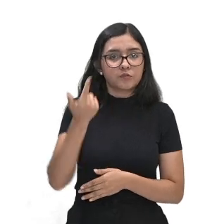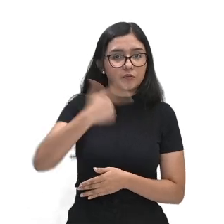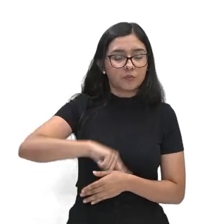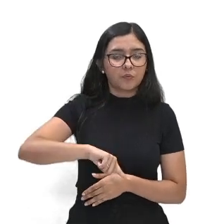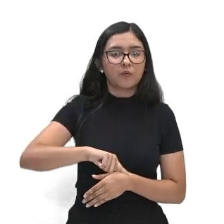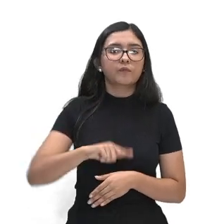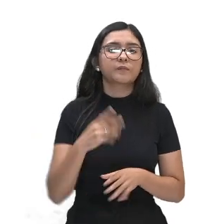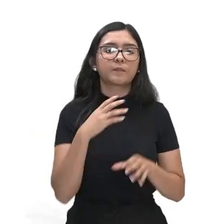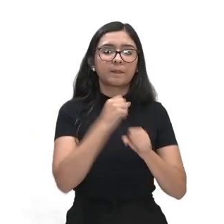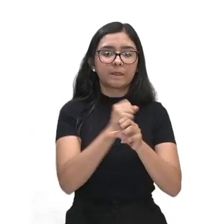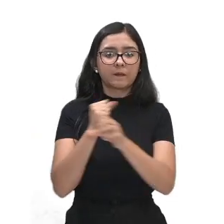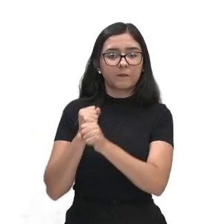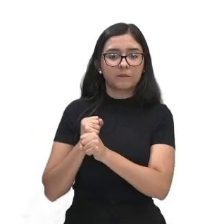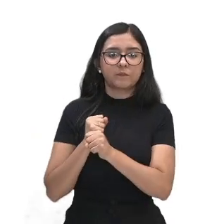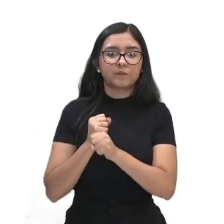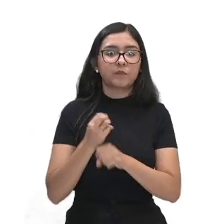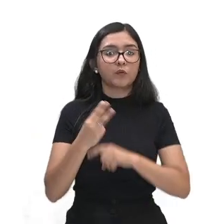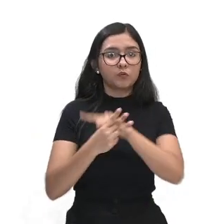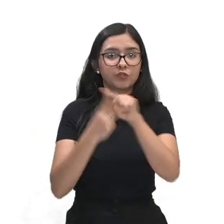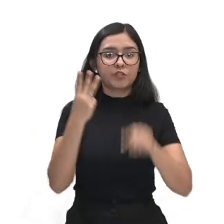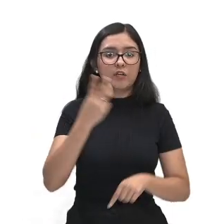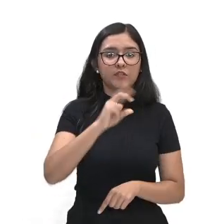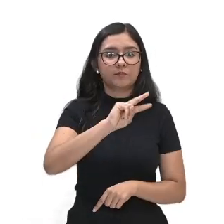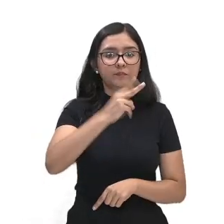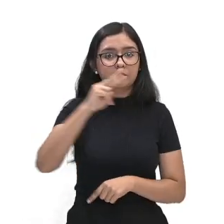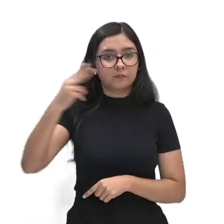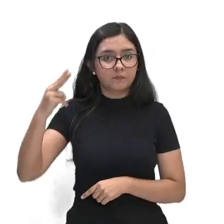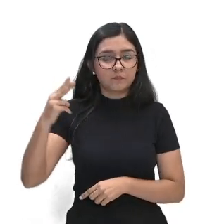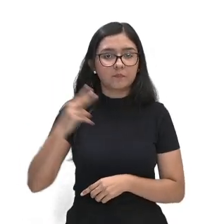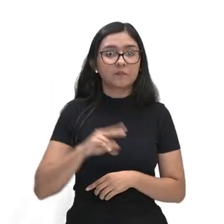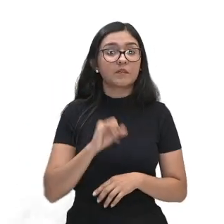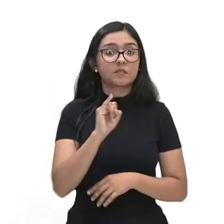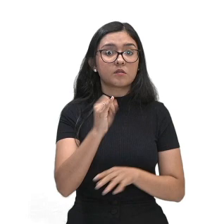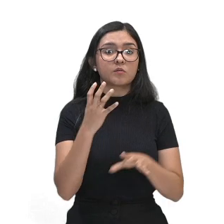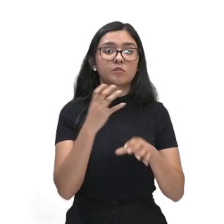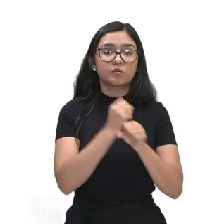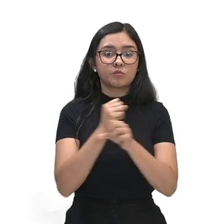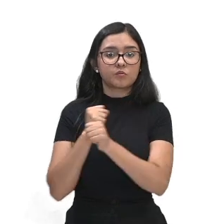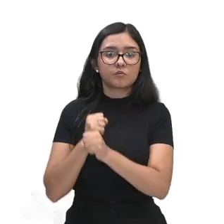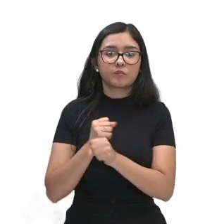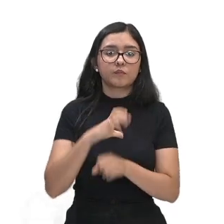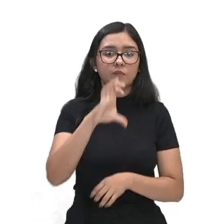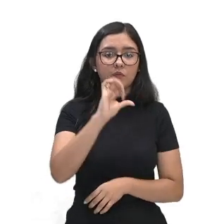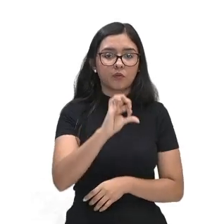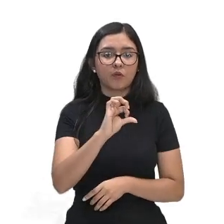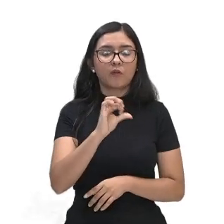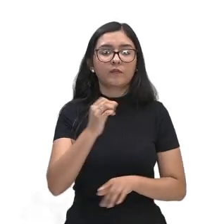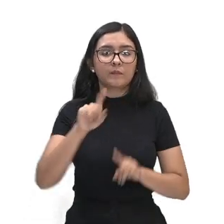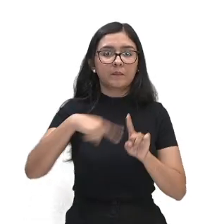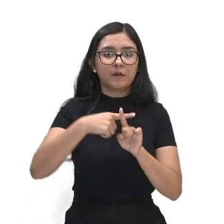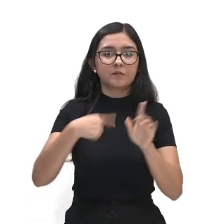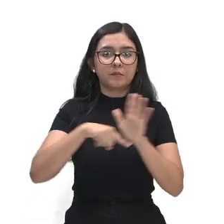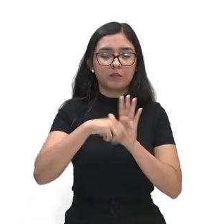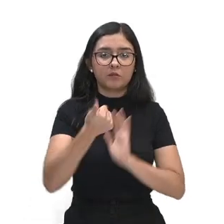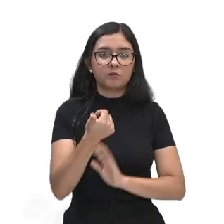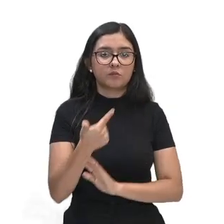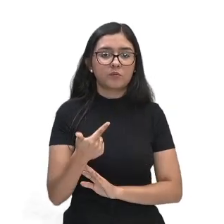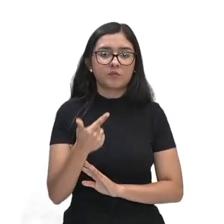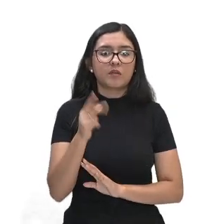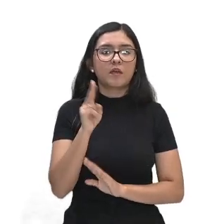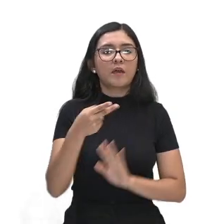eu somo esses três expoentes. Pessoal, quando eu somo 9 mais menos 12, o resultado é menos